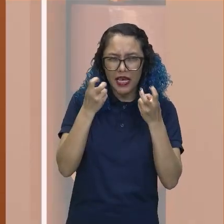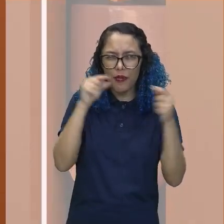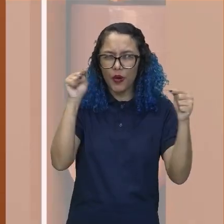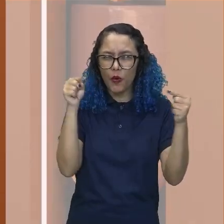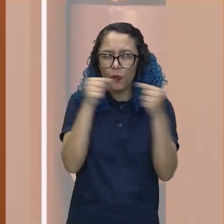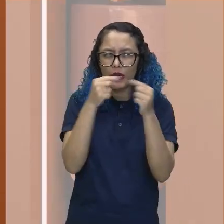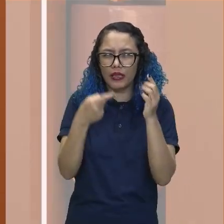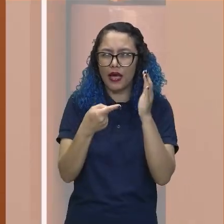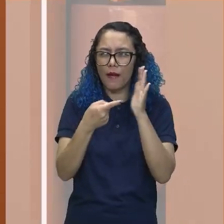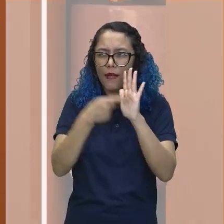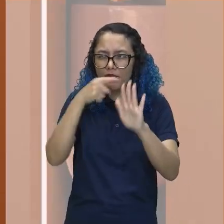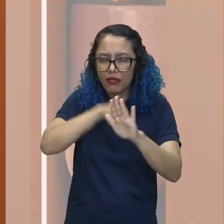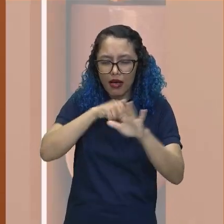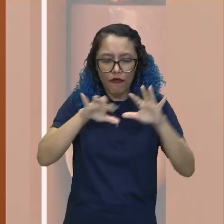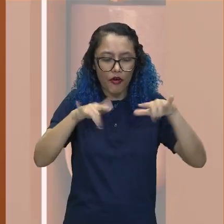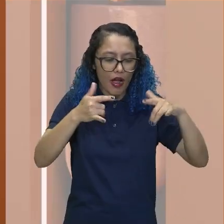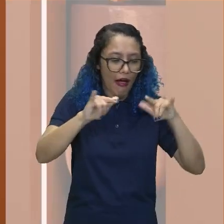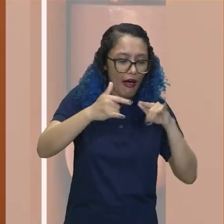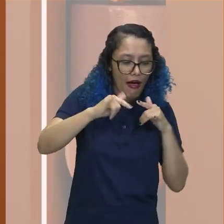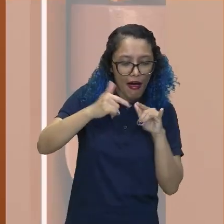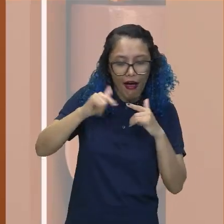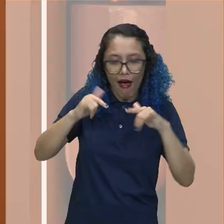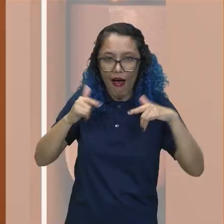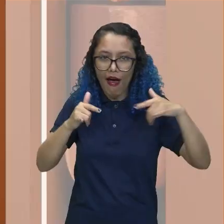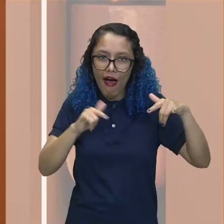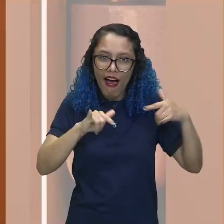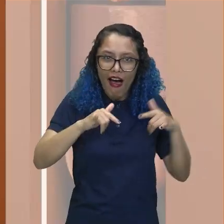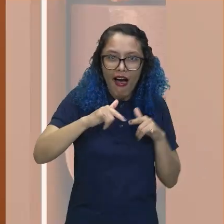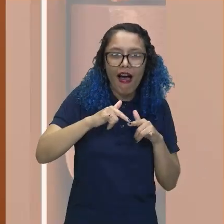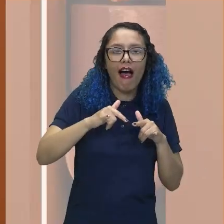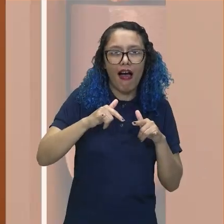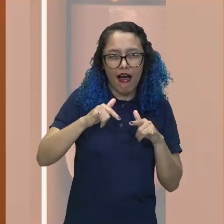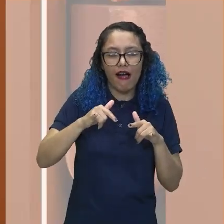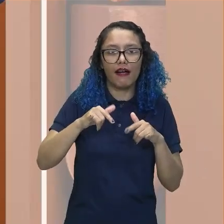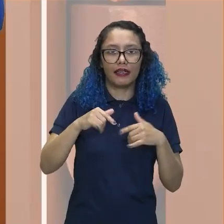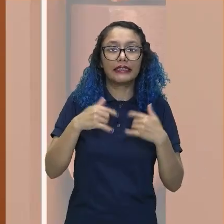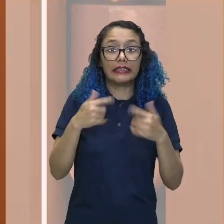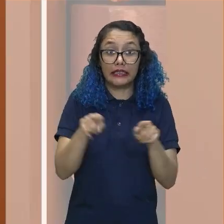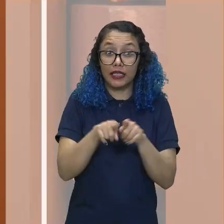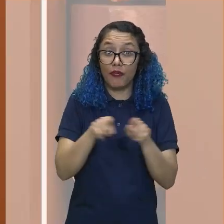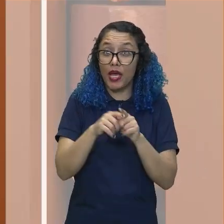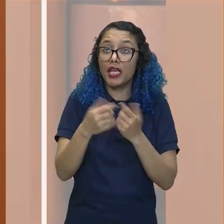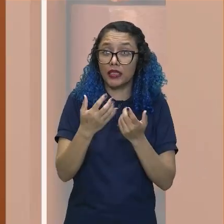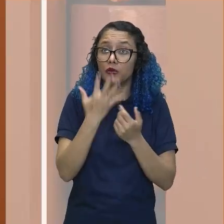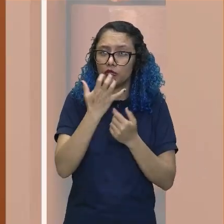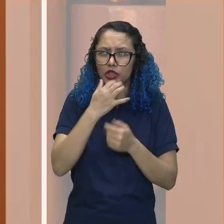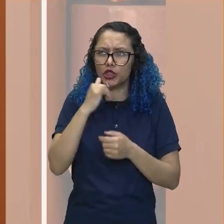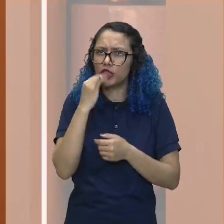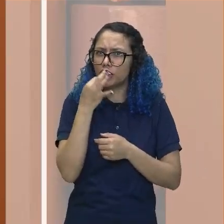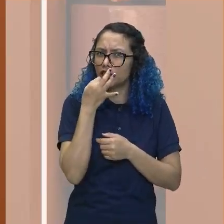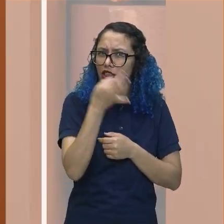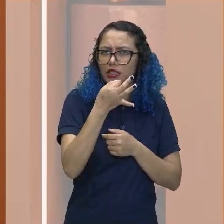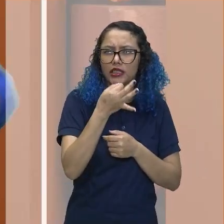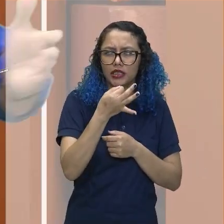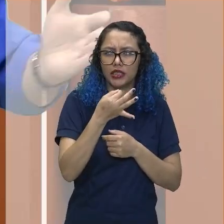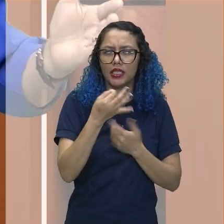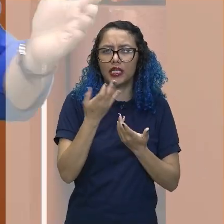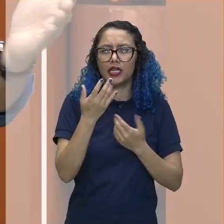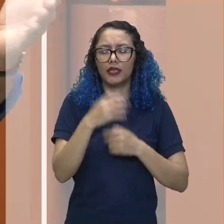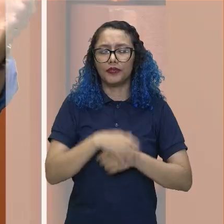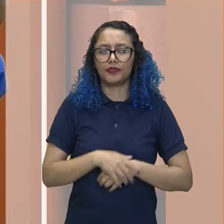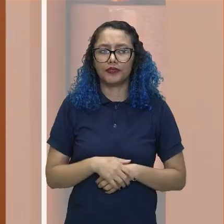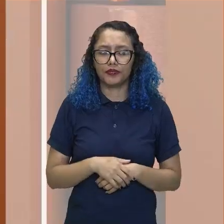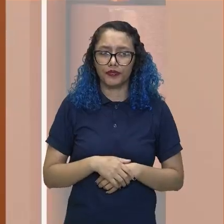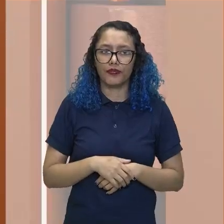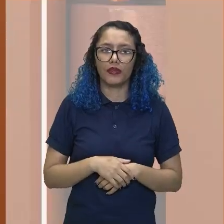mãozinhas me manipulando. E Nietzsche vai dizer, e vai bater muito forte dizendo, quem criou isso daí ao